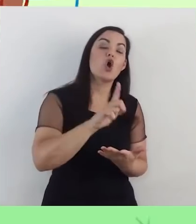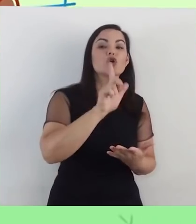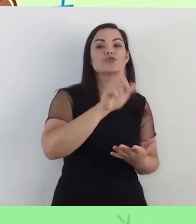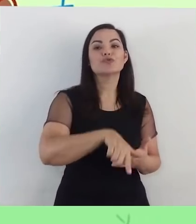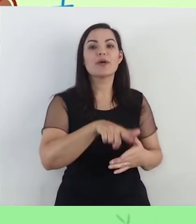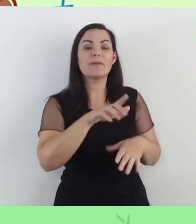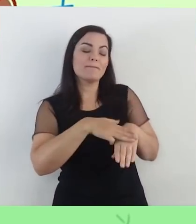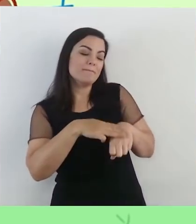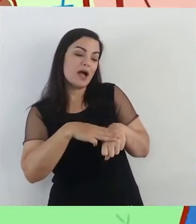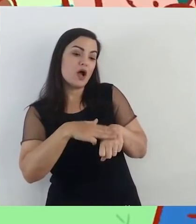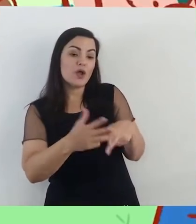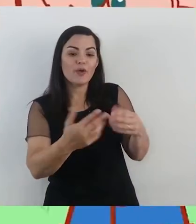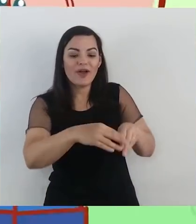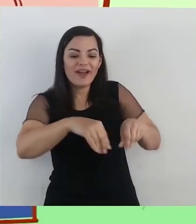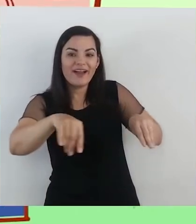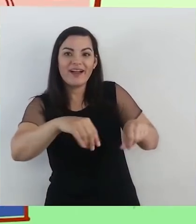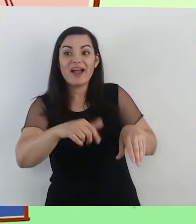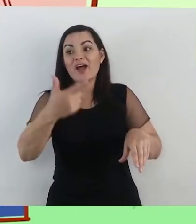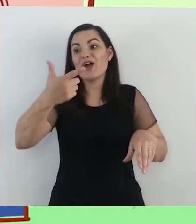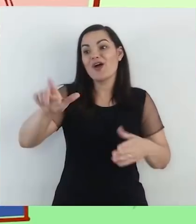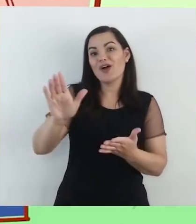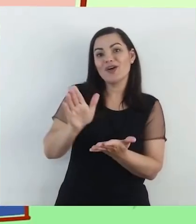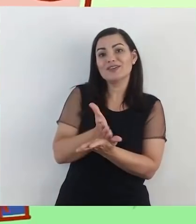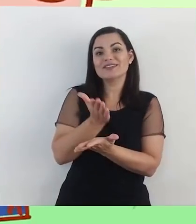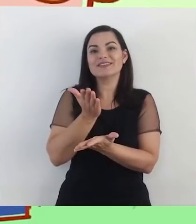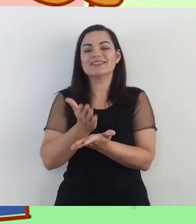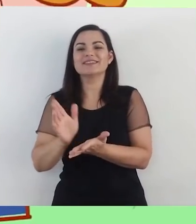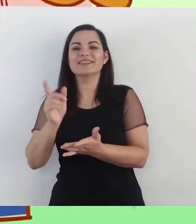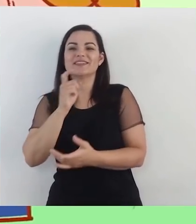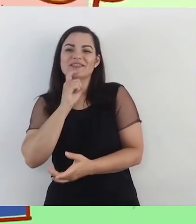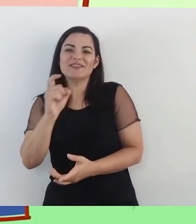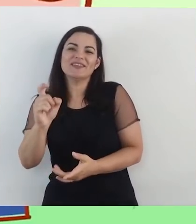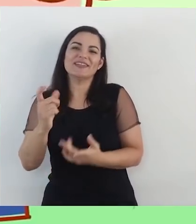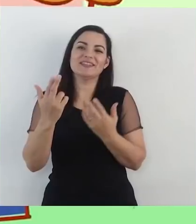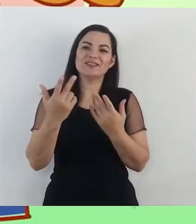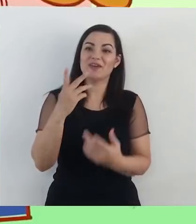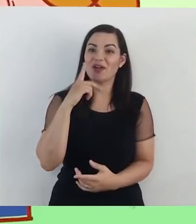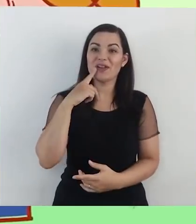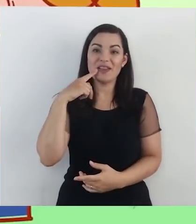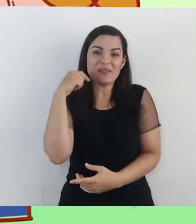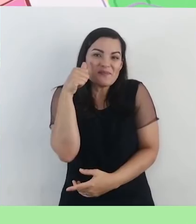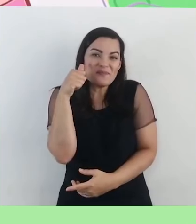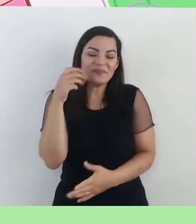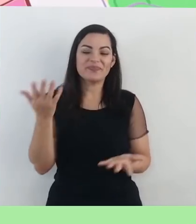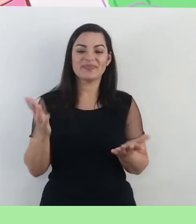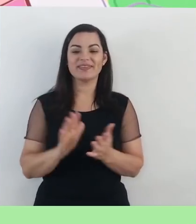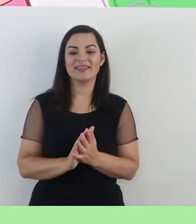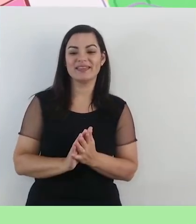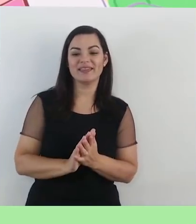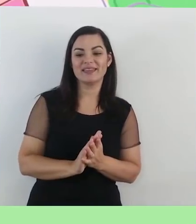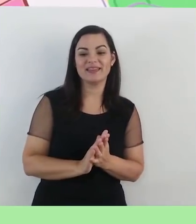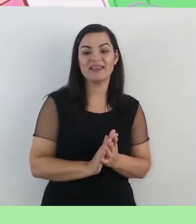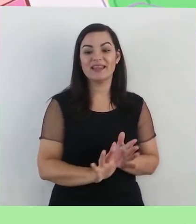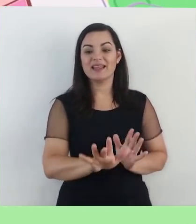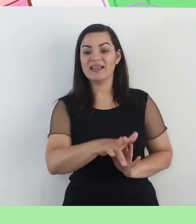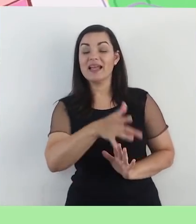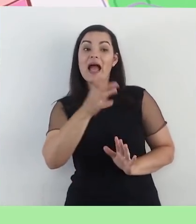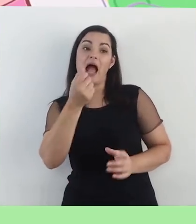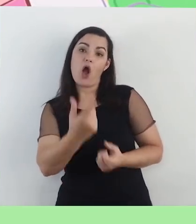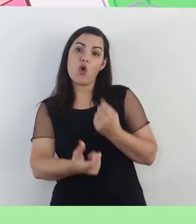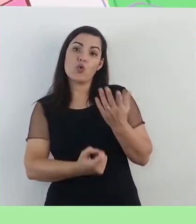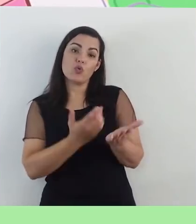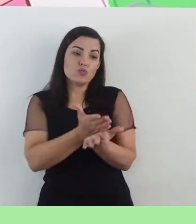a terra, outros verdes da cor do limão. Os que não enxergam de